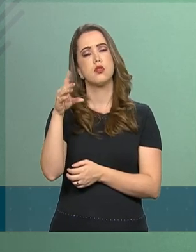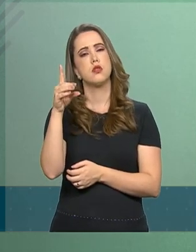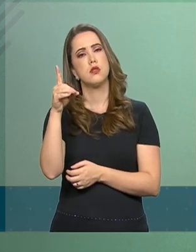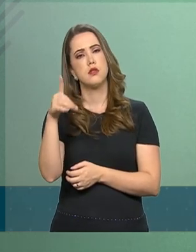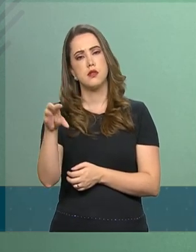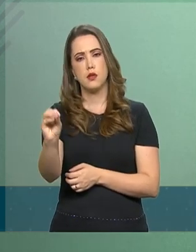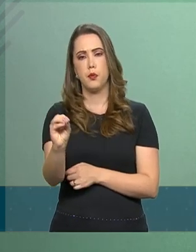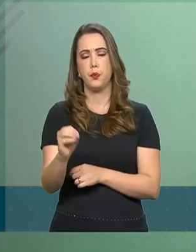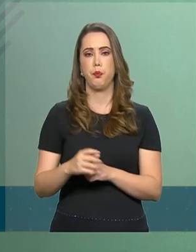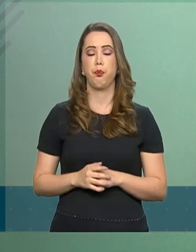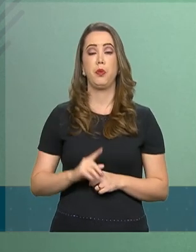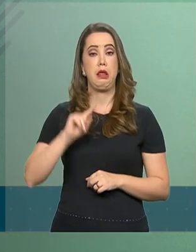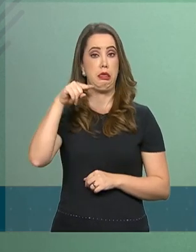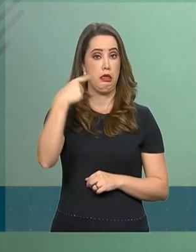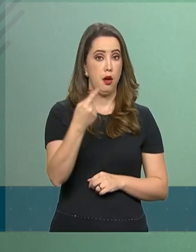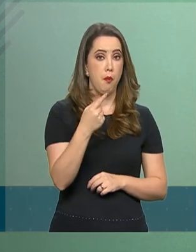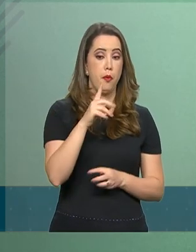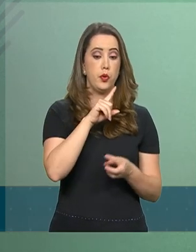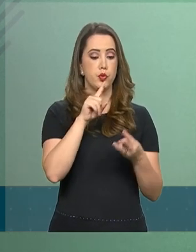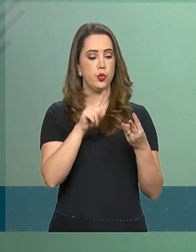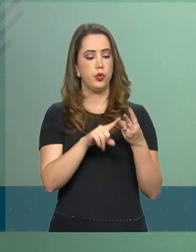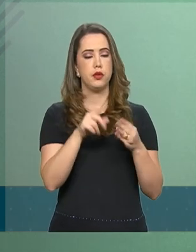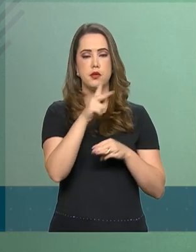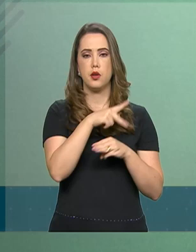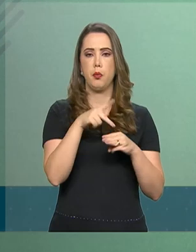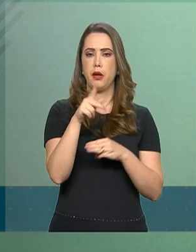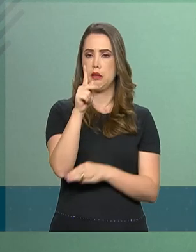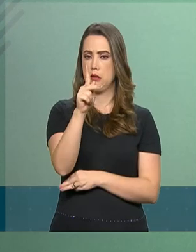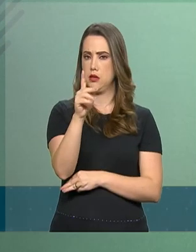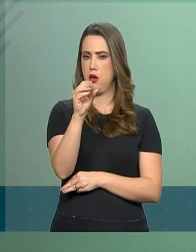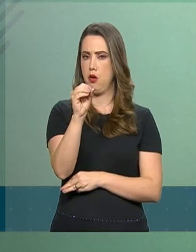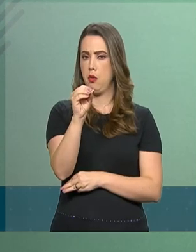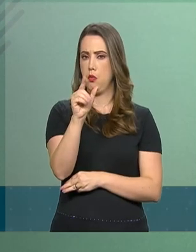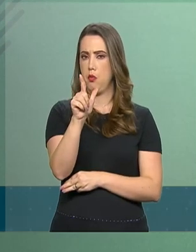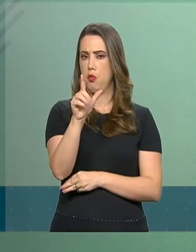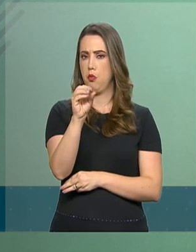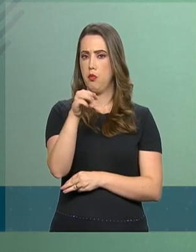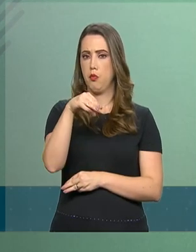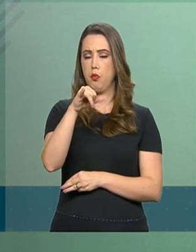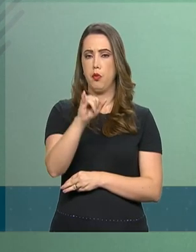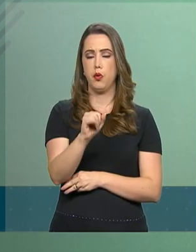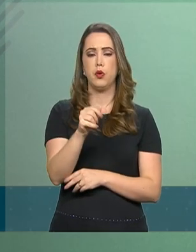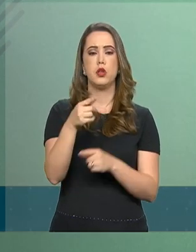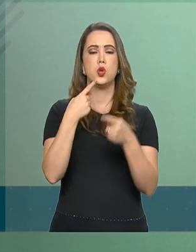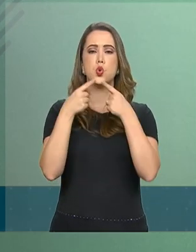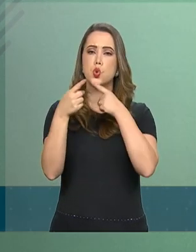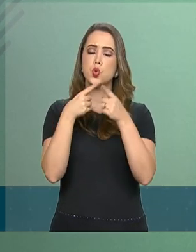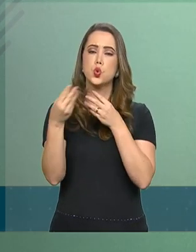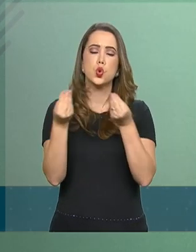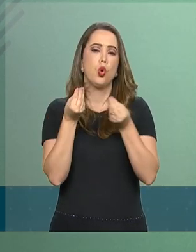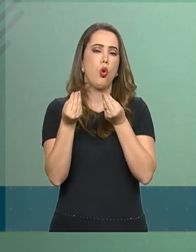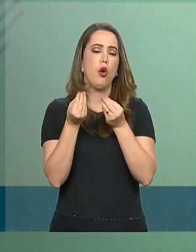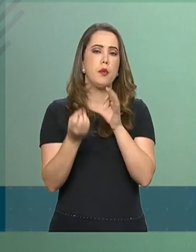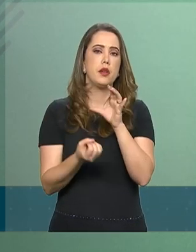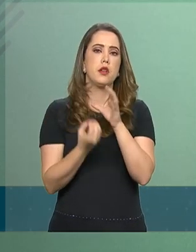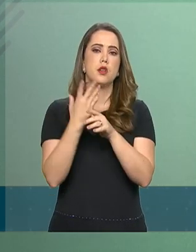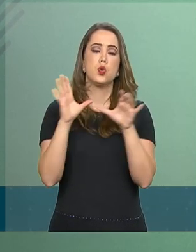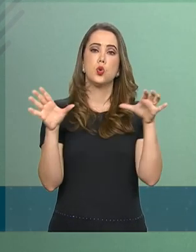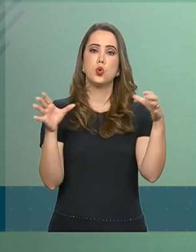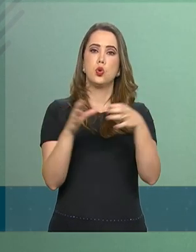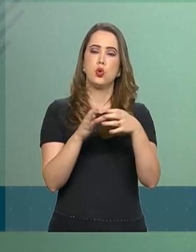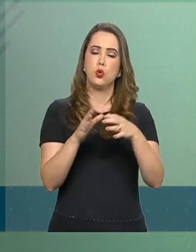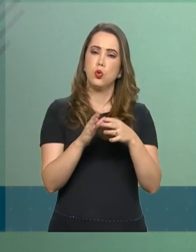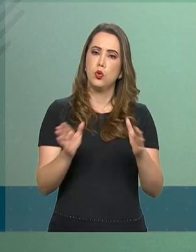e foi discutido o estabelecimento de uma comissão conjunta para promover